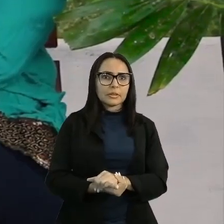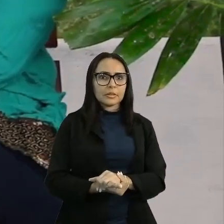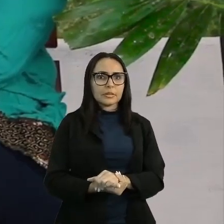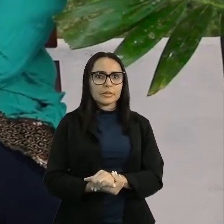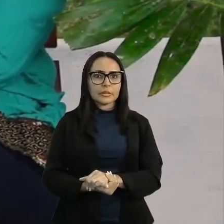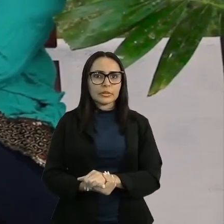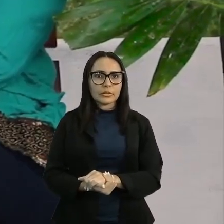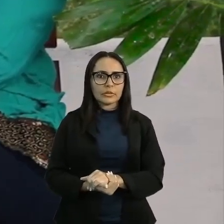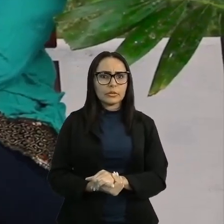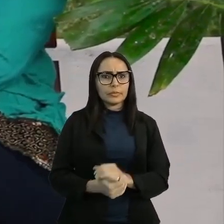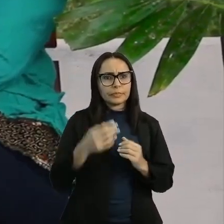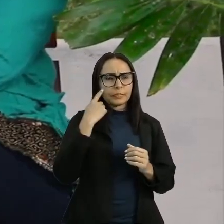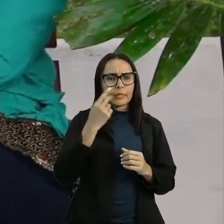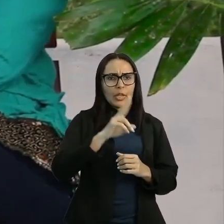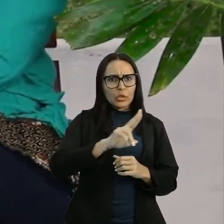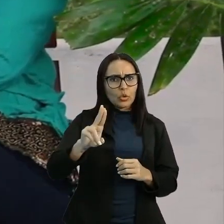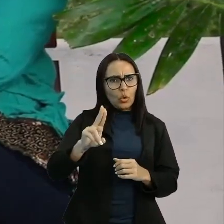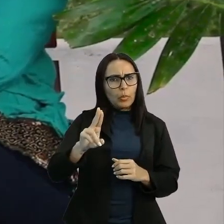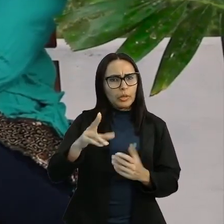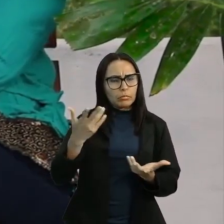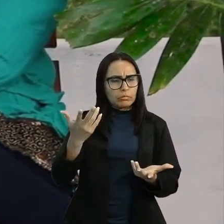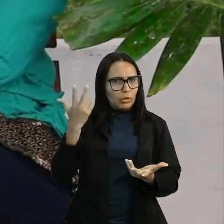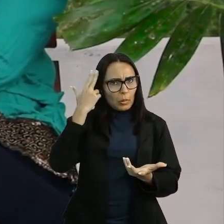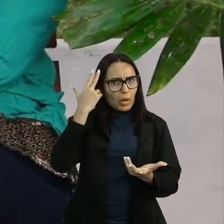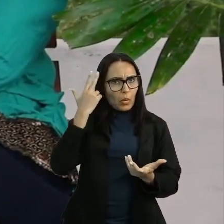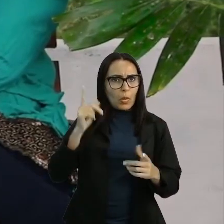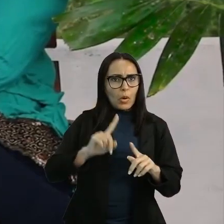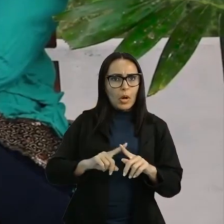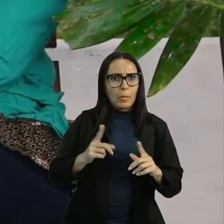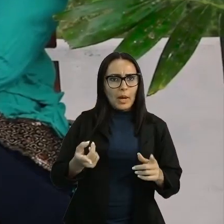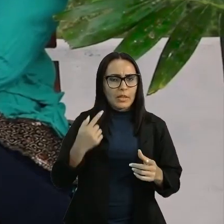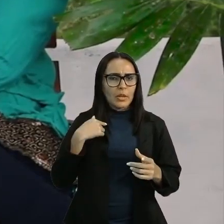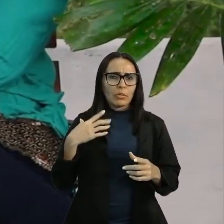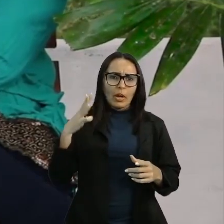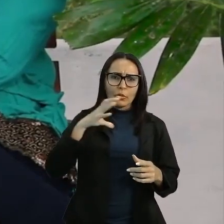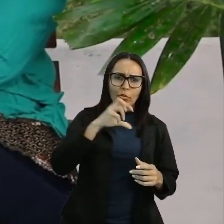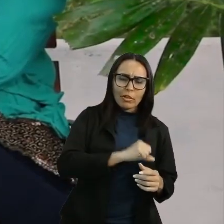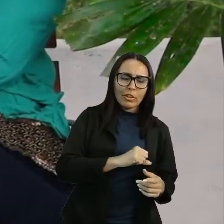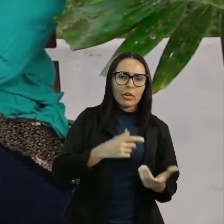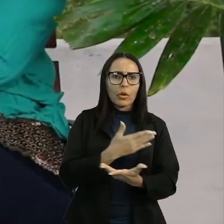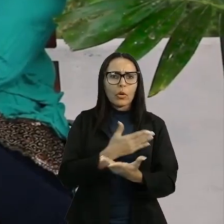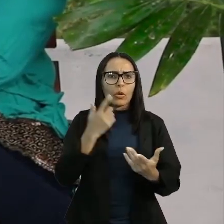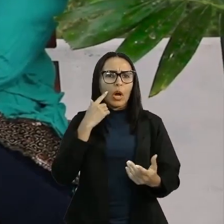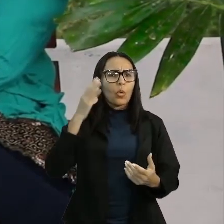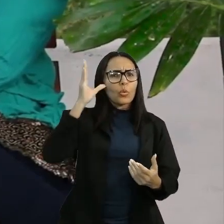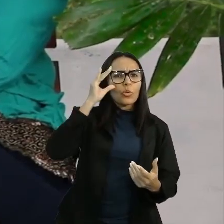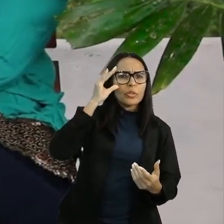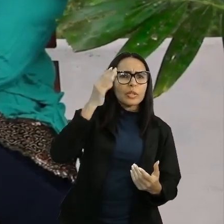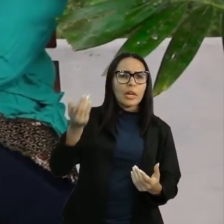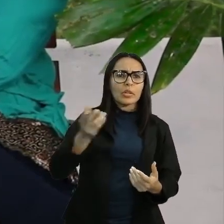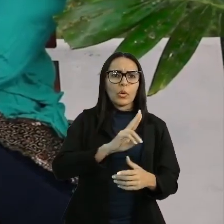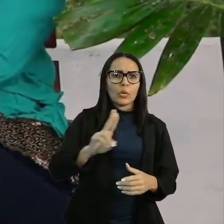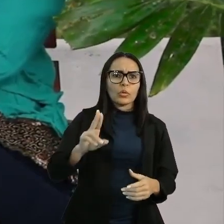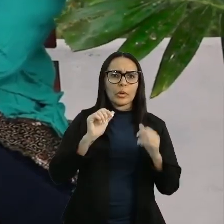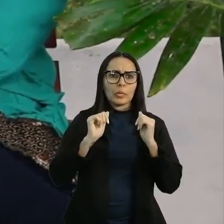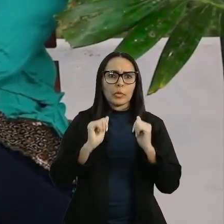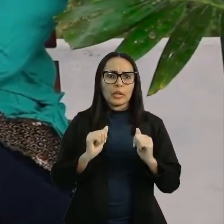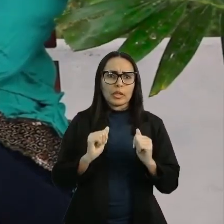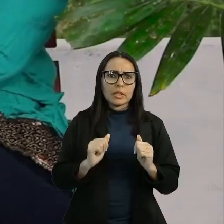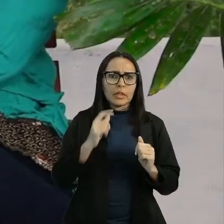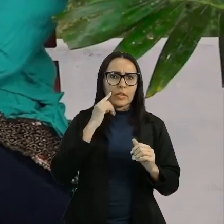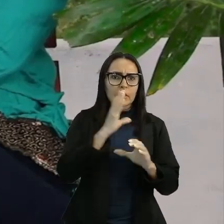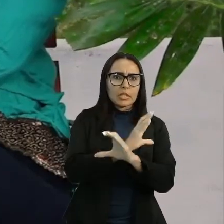ou não? Existe essa observação? Ou tipo assim, nem todo mundo que de repente já chegou alguém aqui, não tinha inclinação e não rola para você? Ou não,